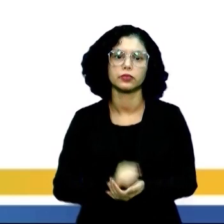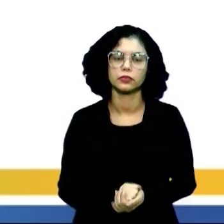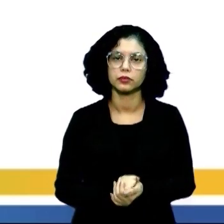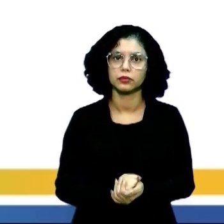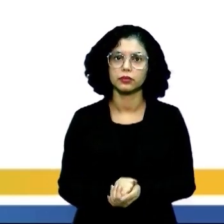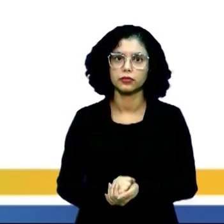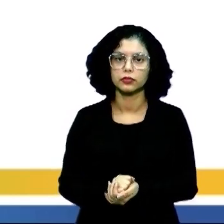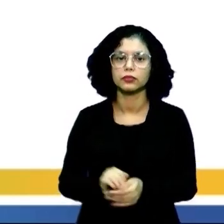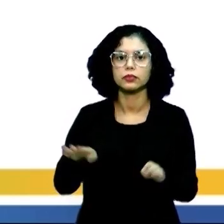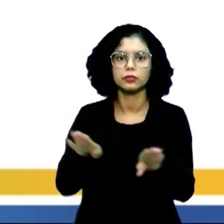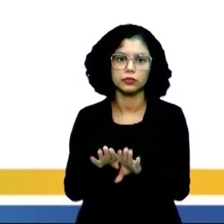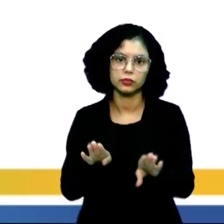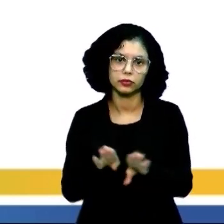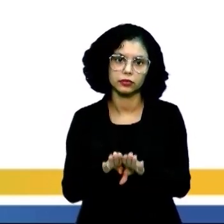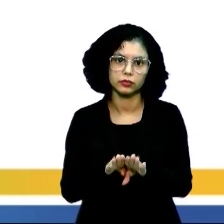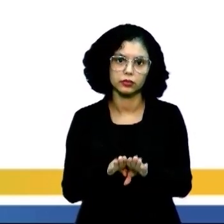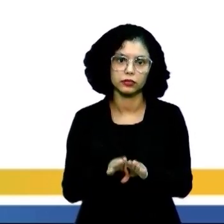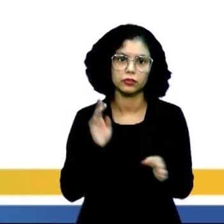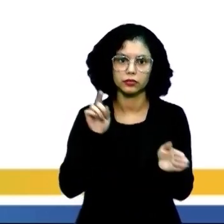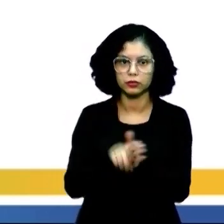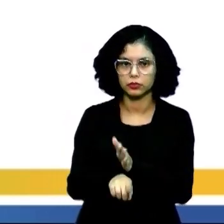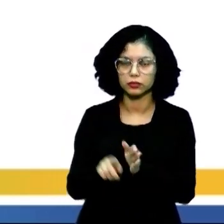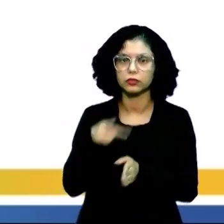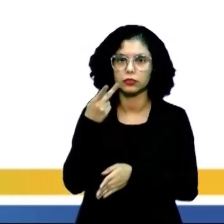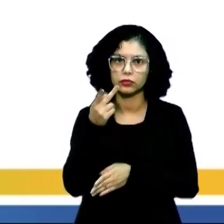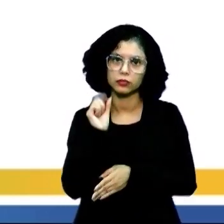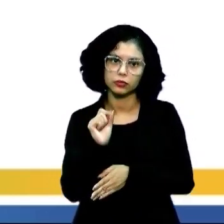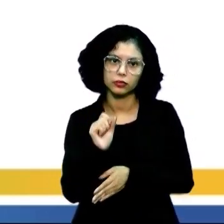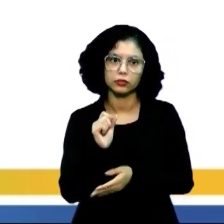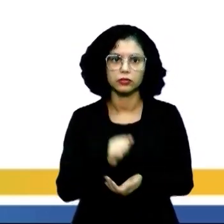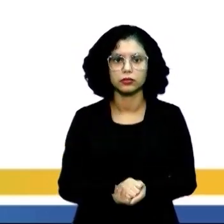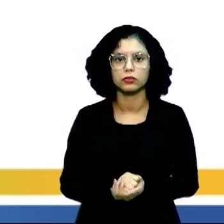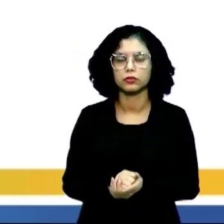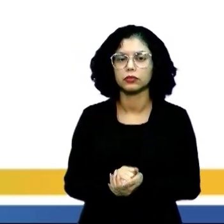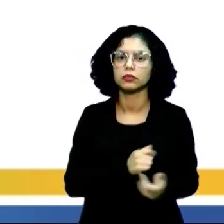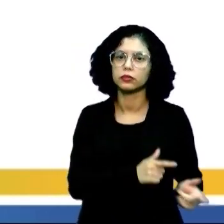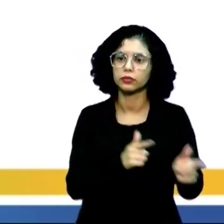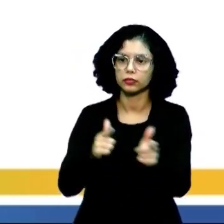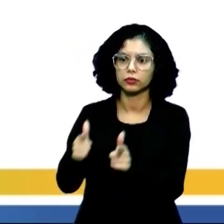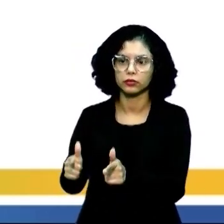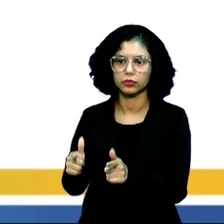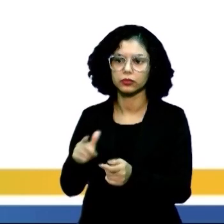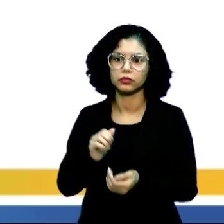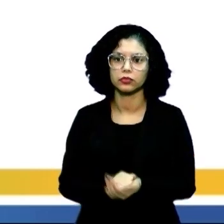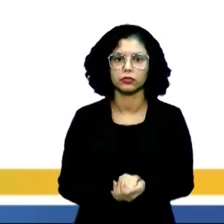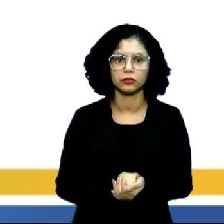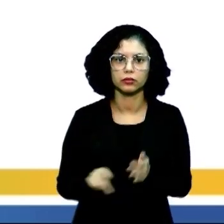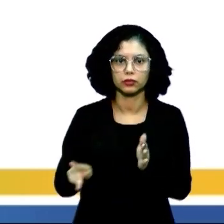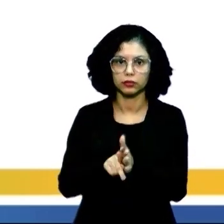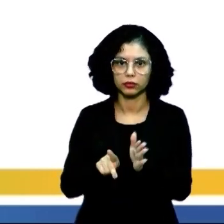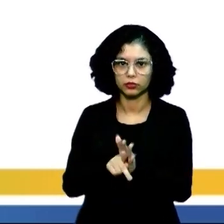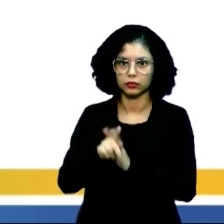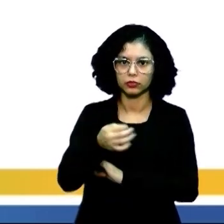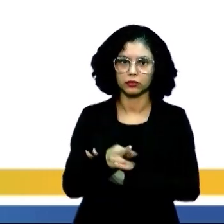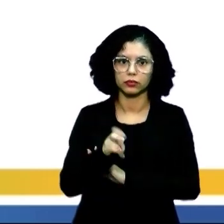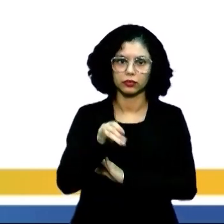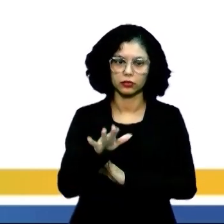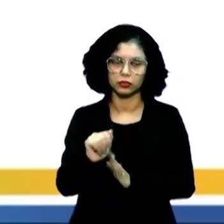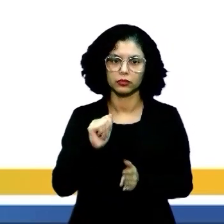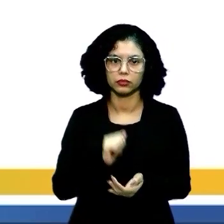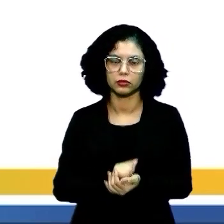ou desconsiderar essa questão quando ele fala que o terrorismo age de forma exclusiva contra